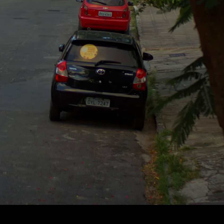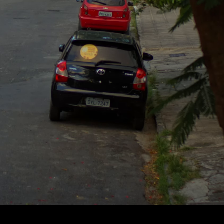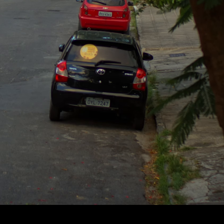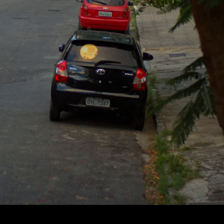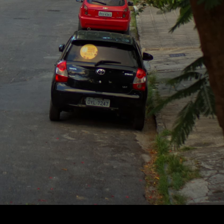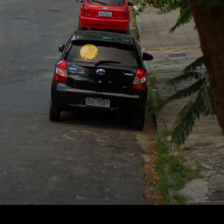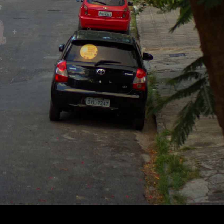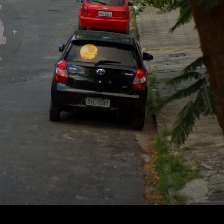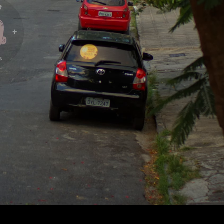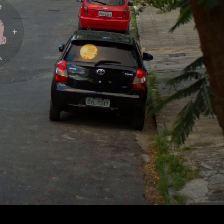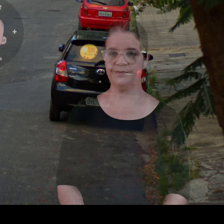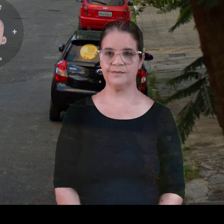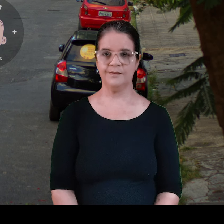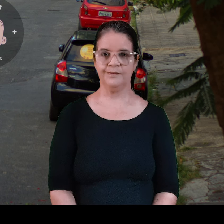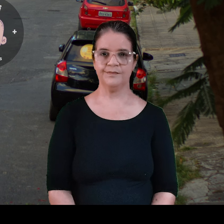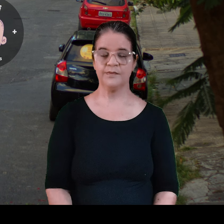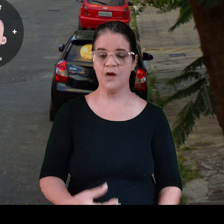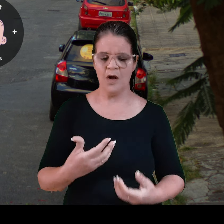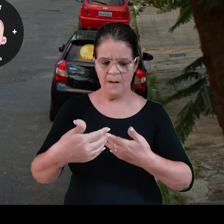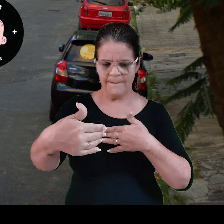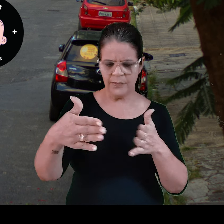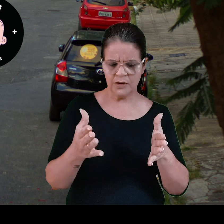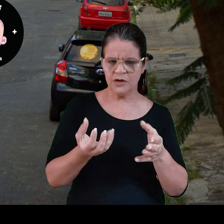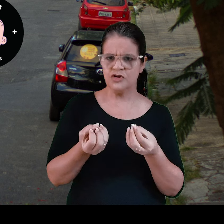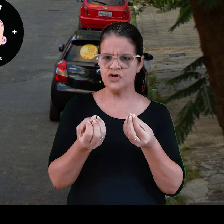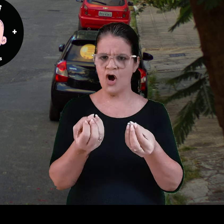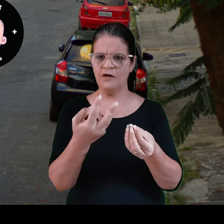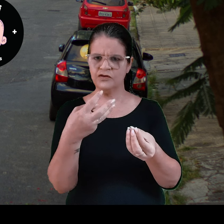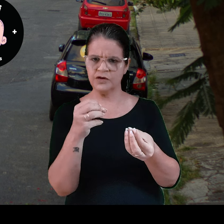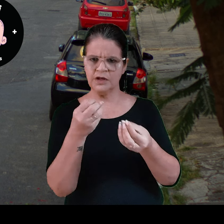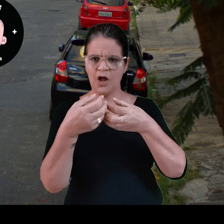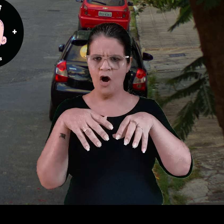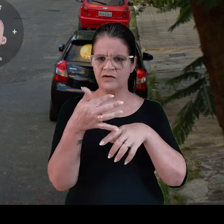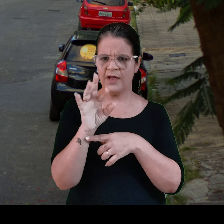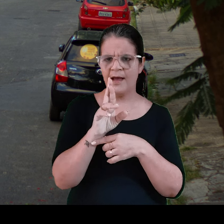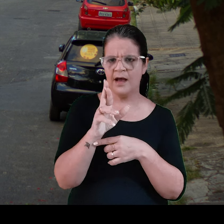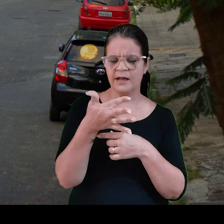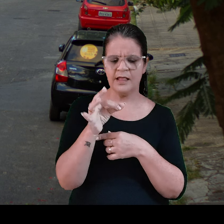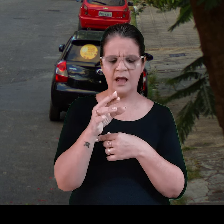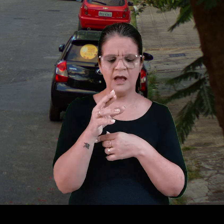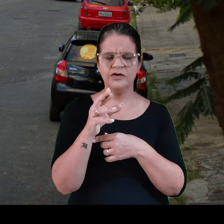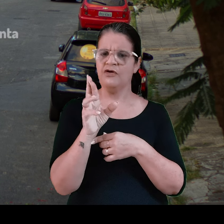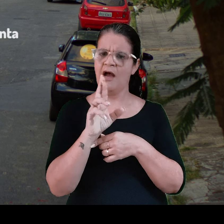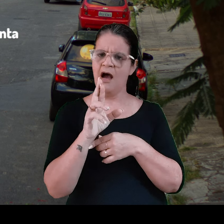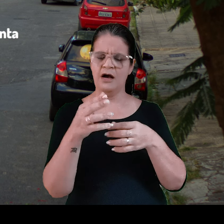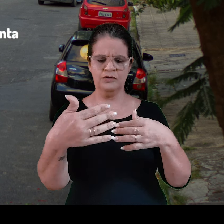É dia. Em uma rua asfaltada, arborizada, com três carros estacionados, surge o carro do ovo. Mini Webseries